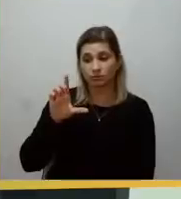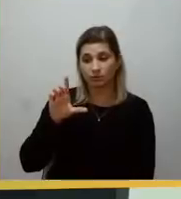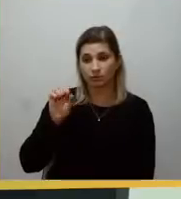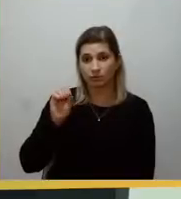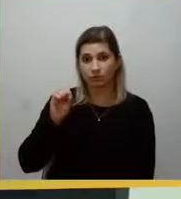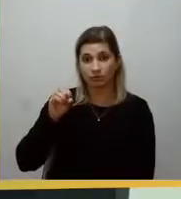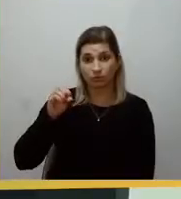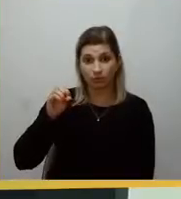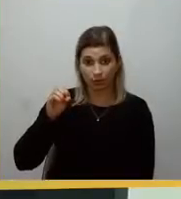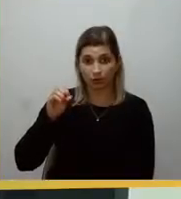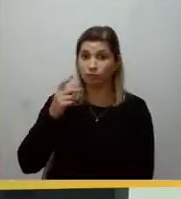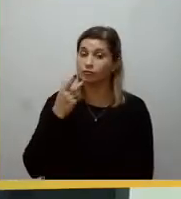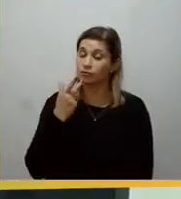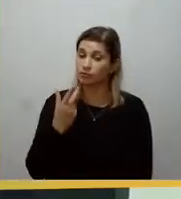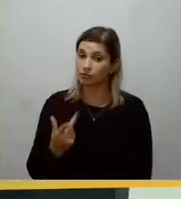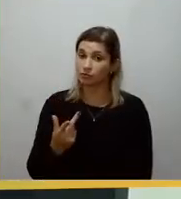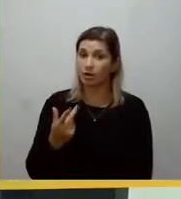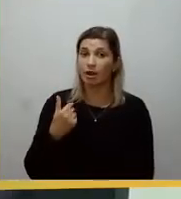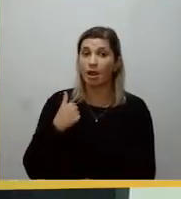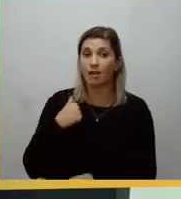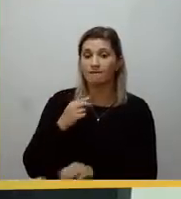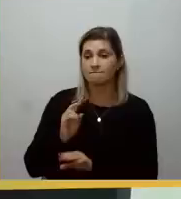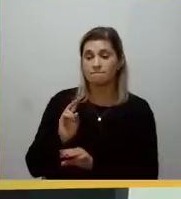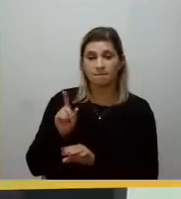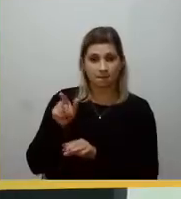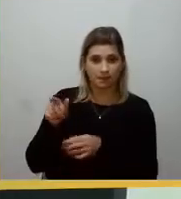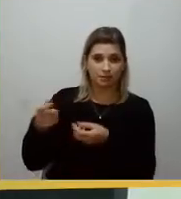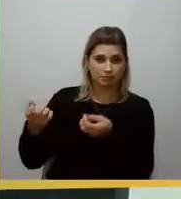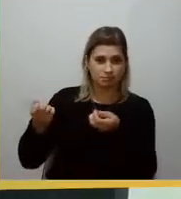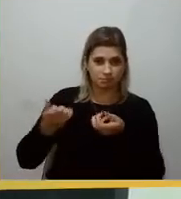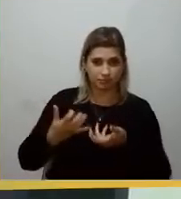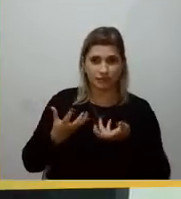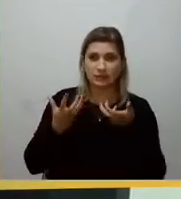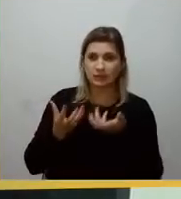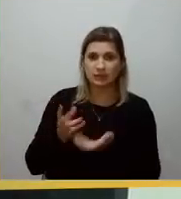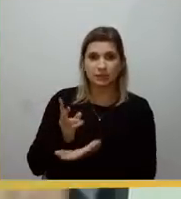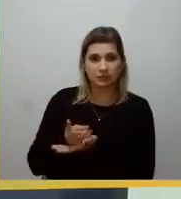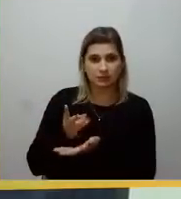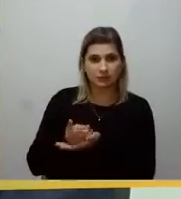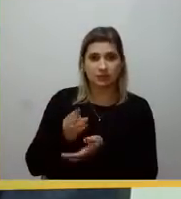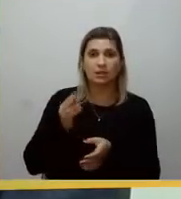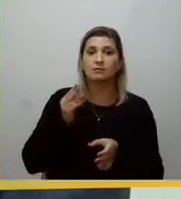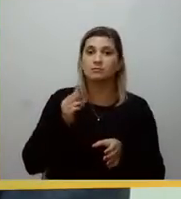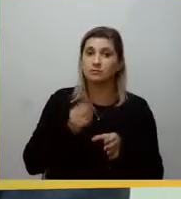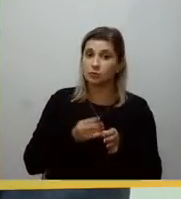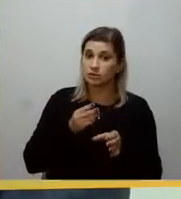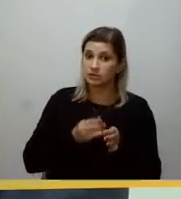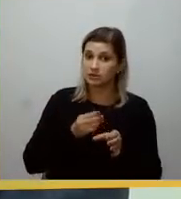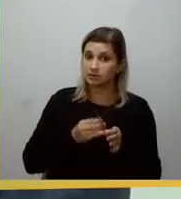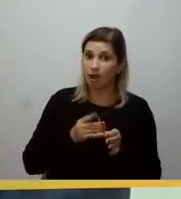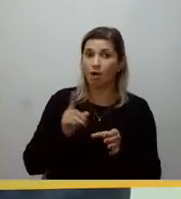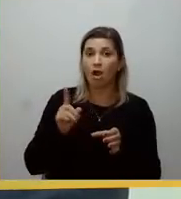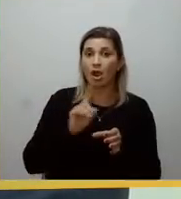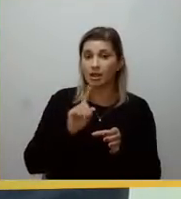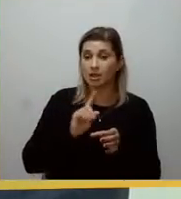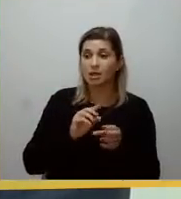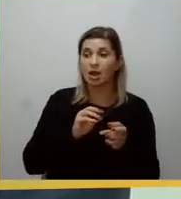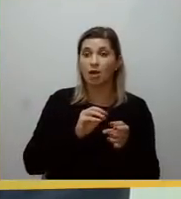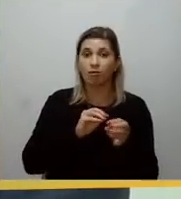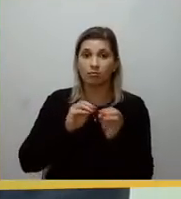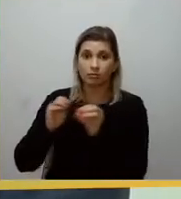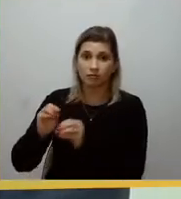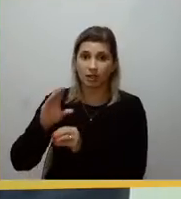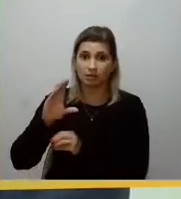época, defendia que se o sistema continuasse sendo municipal e não ingressasse na Kazan. E ele estava